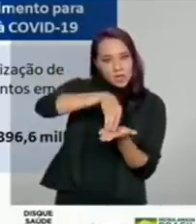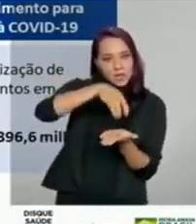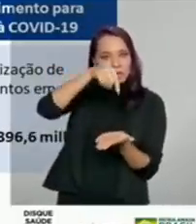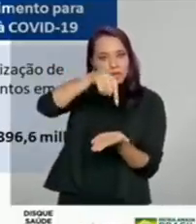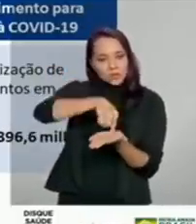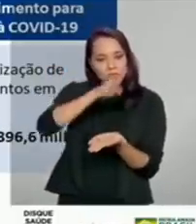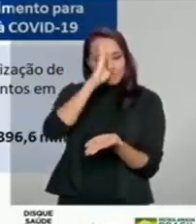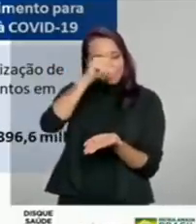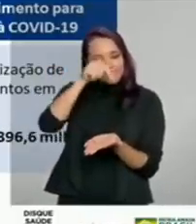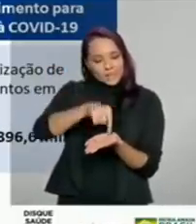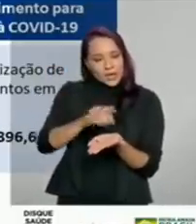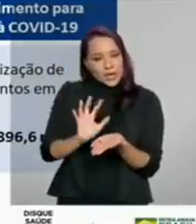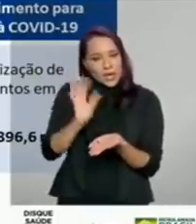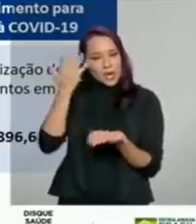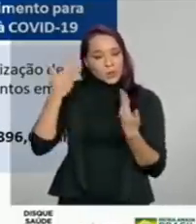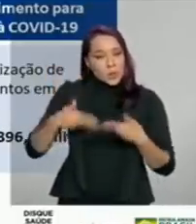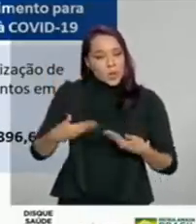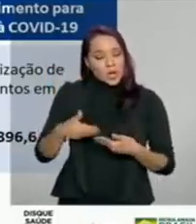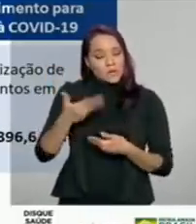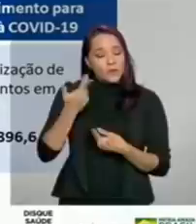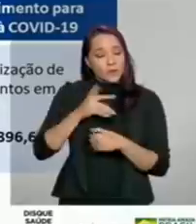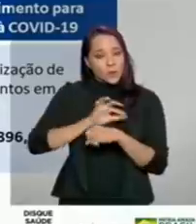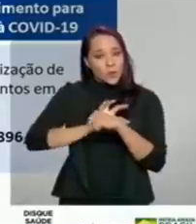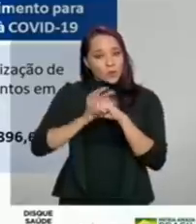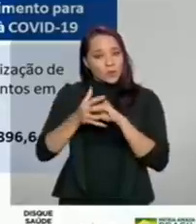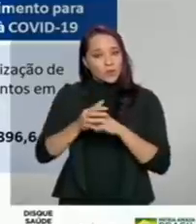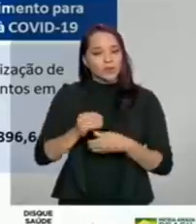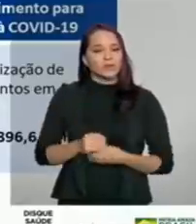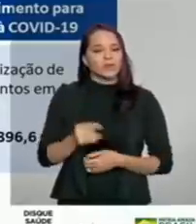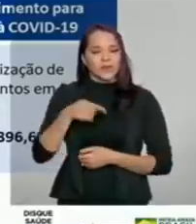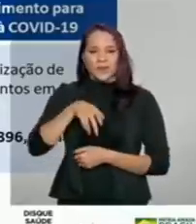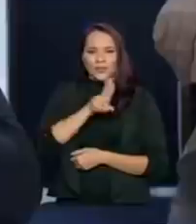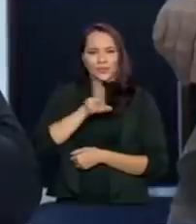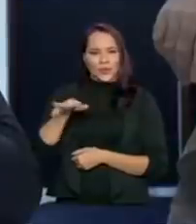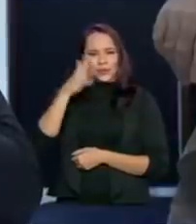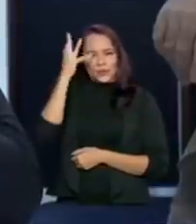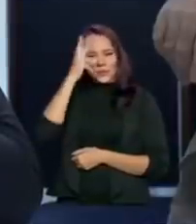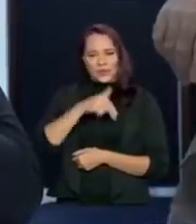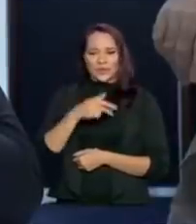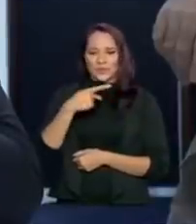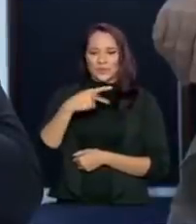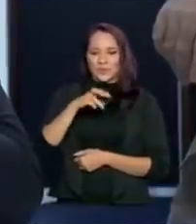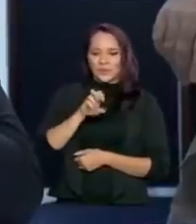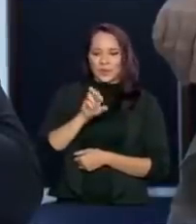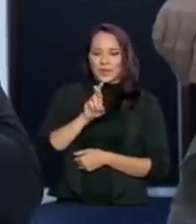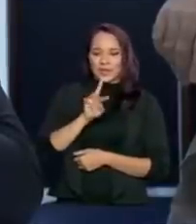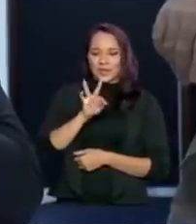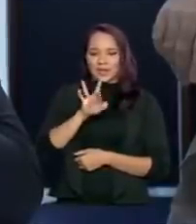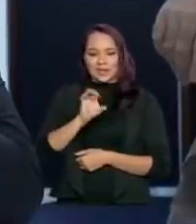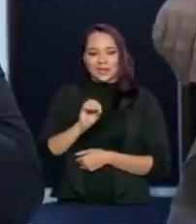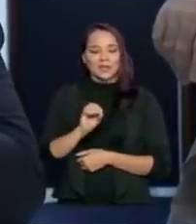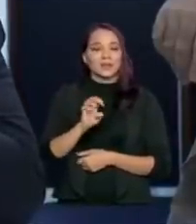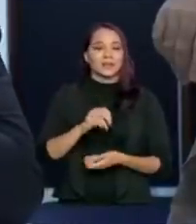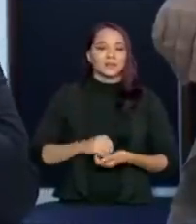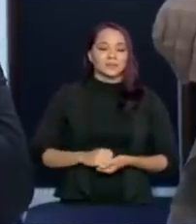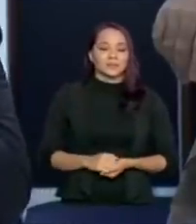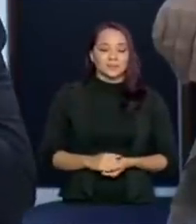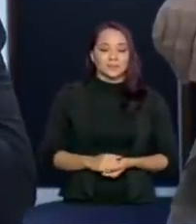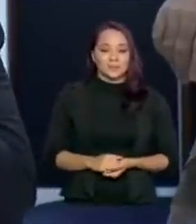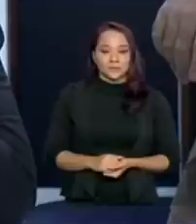Covid. Isso aí faz parte, é um nome bonito para o PETRIG, para o posto de triagem. Pode